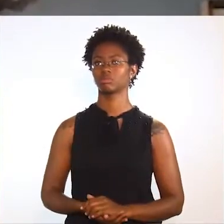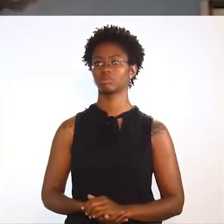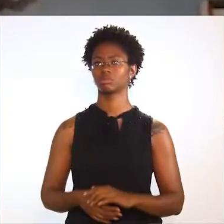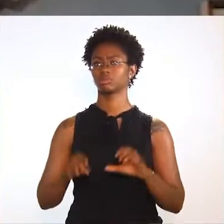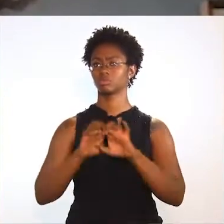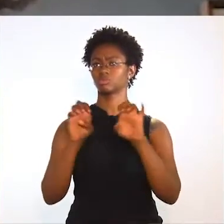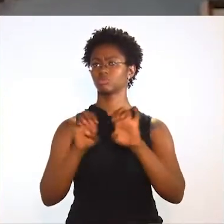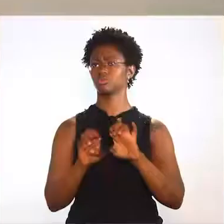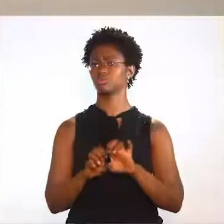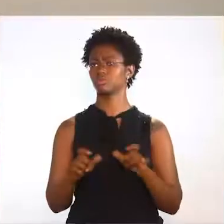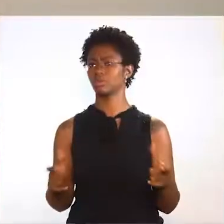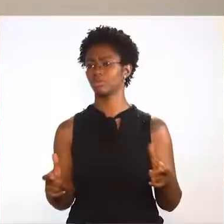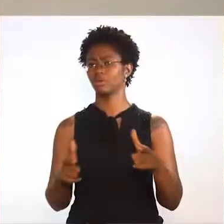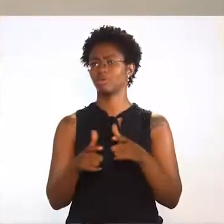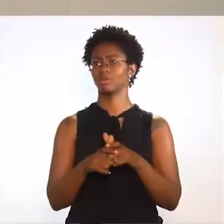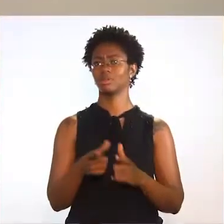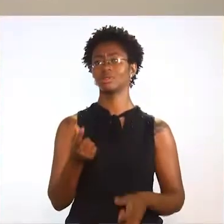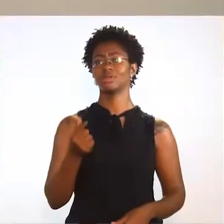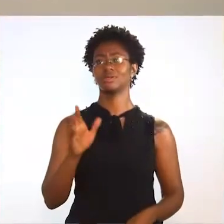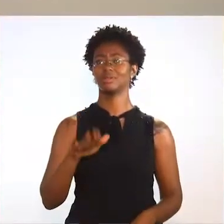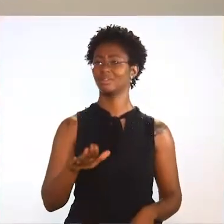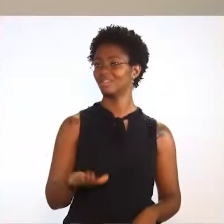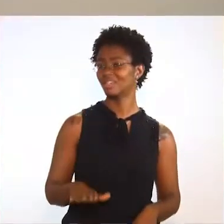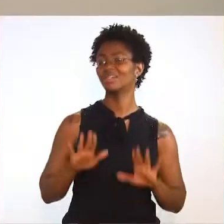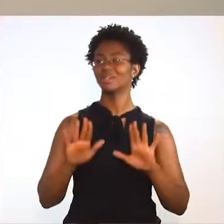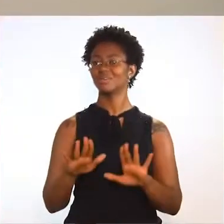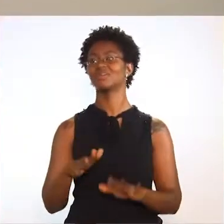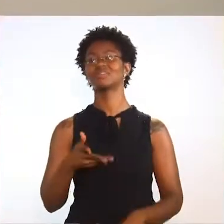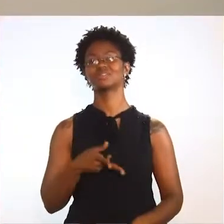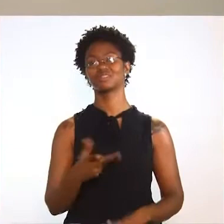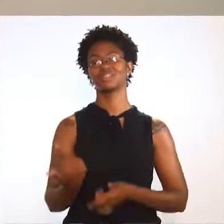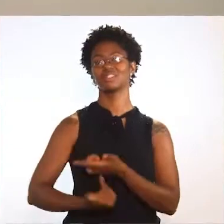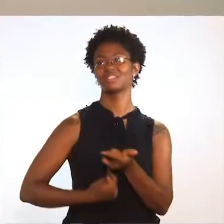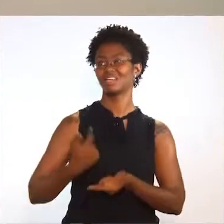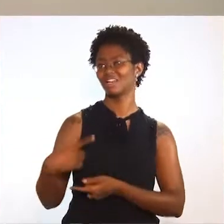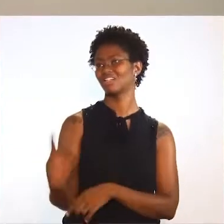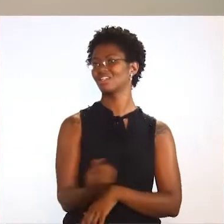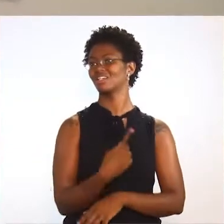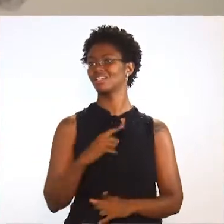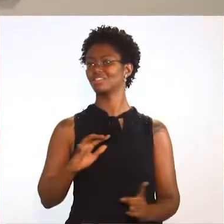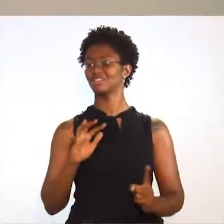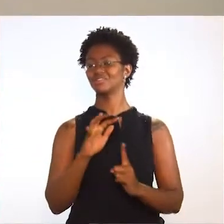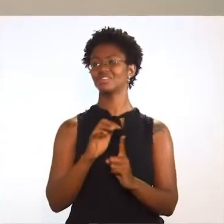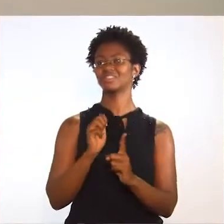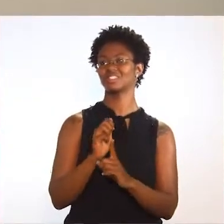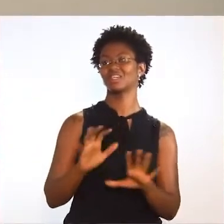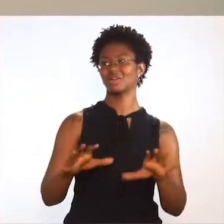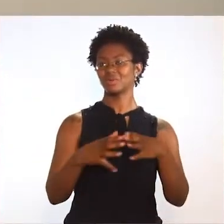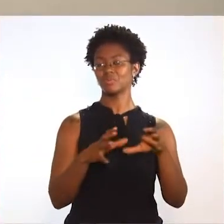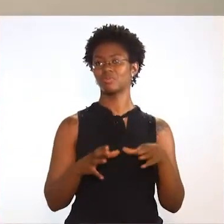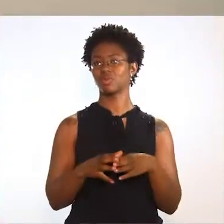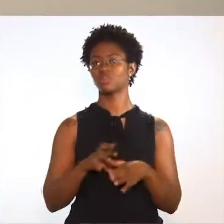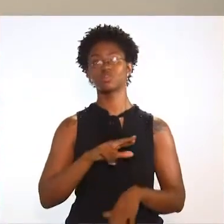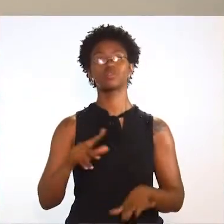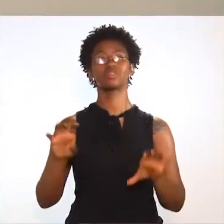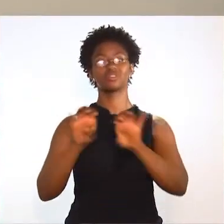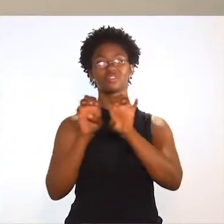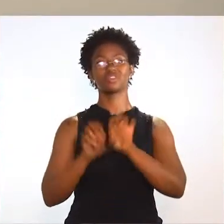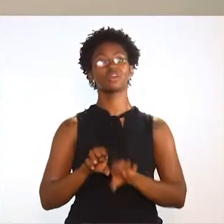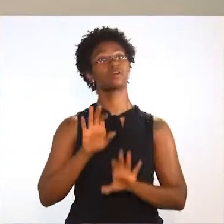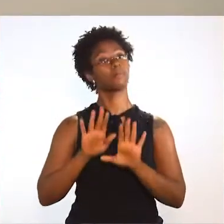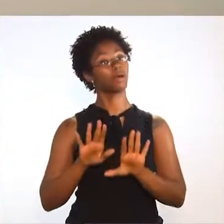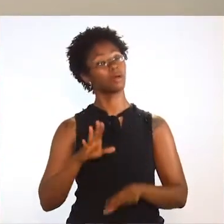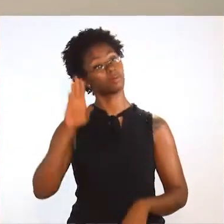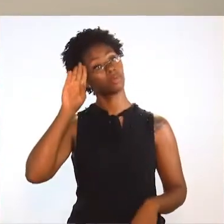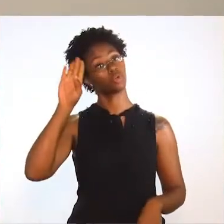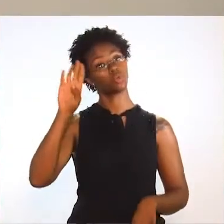ter uma estrutura que fosse menor, que custasse menos, mas que a gente continuasse mantendo nossas ações de impacto na comunidade. Né? E a gente entende que não é estrutura, mas sim pessoas, e que